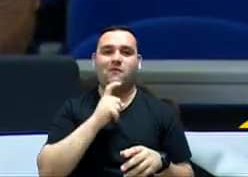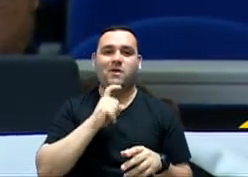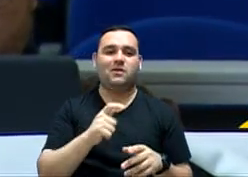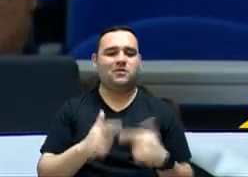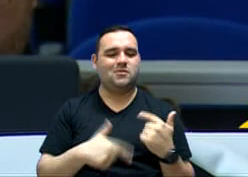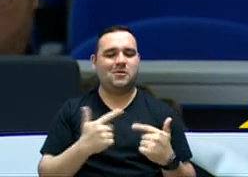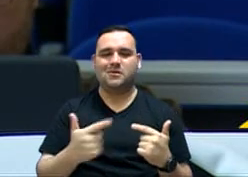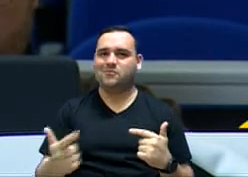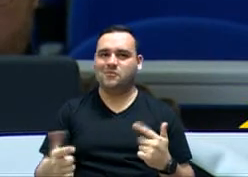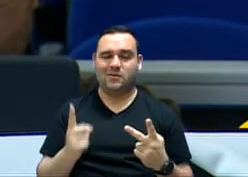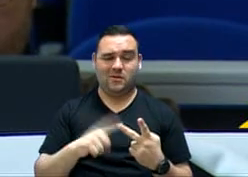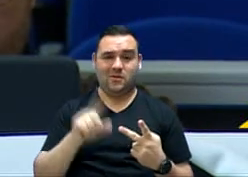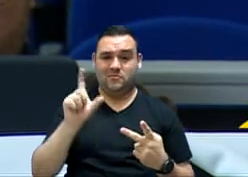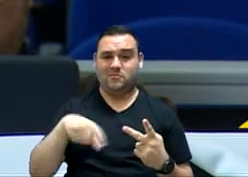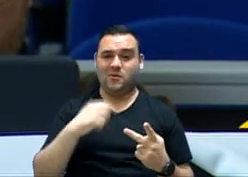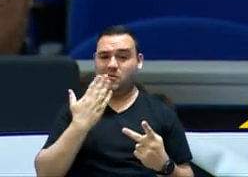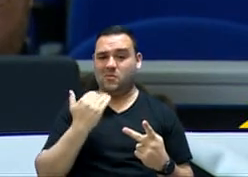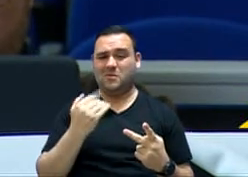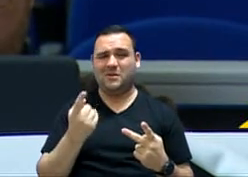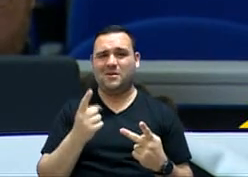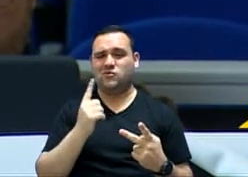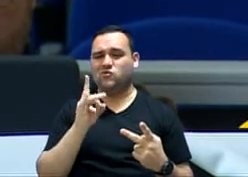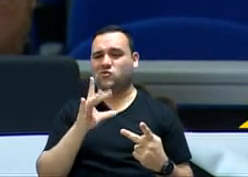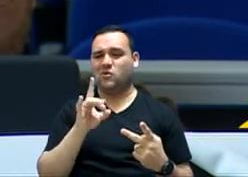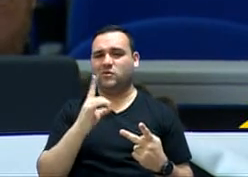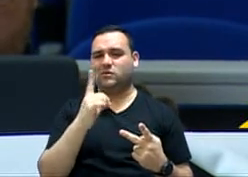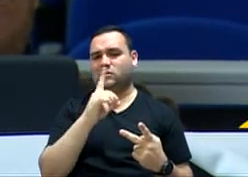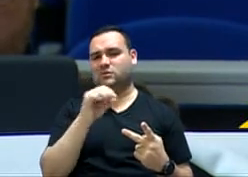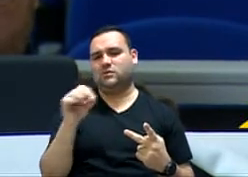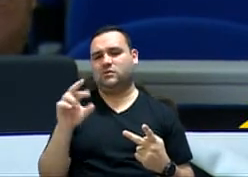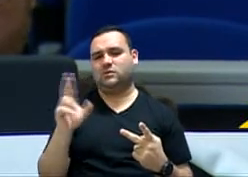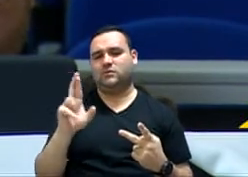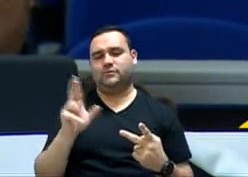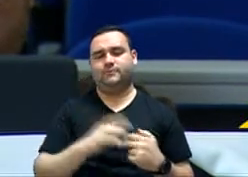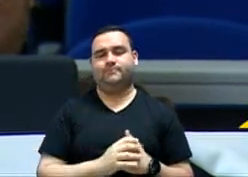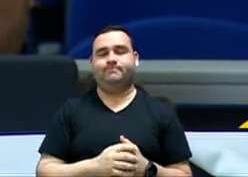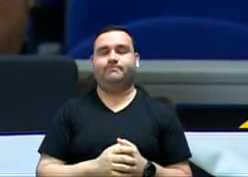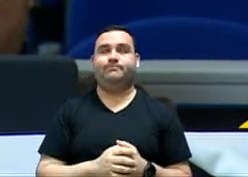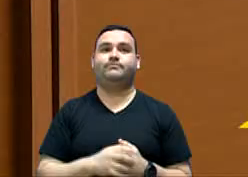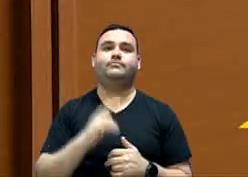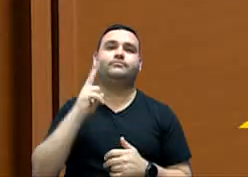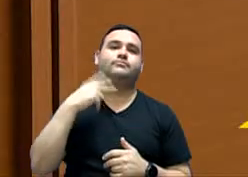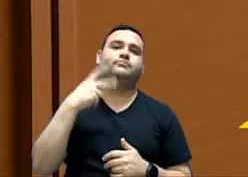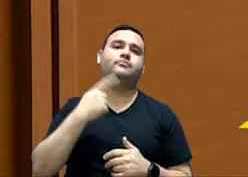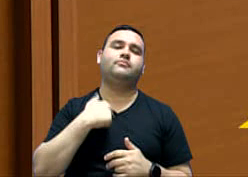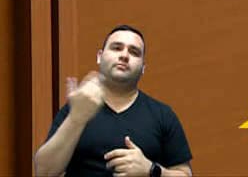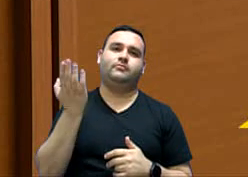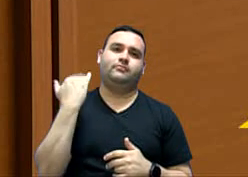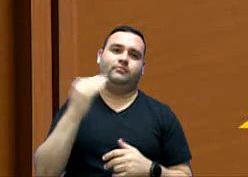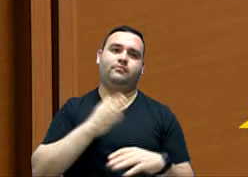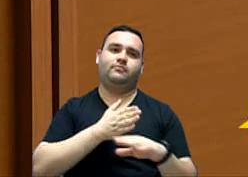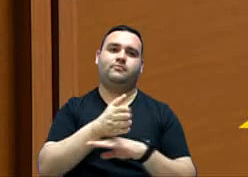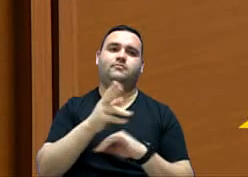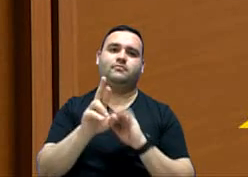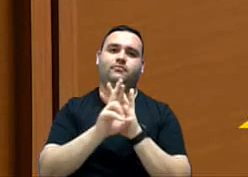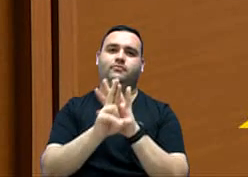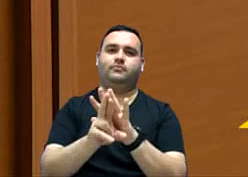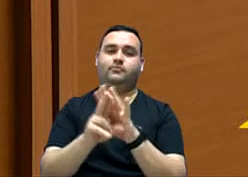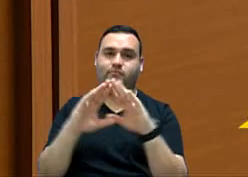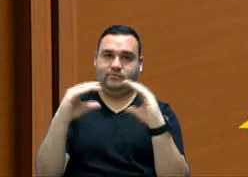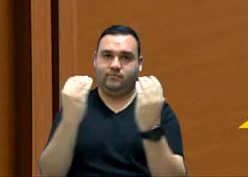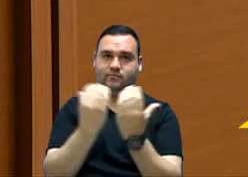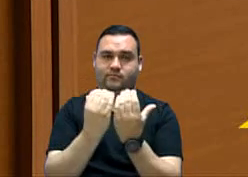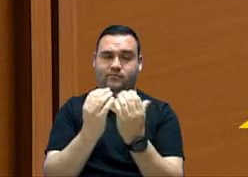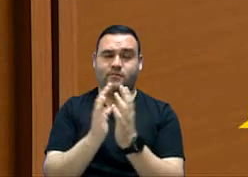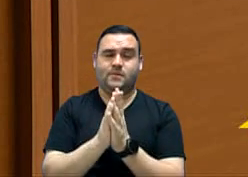só o vale alimentação, que é mísero R$100. Obrigada. Vereadora, eu estive lá representando a